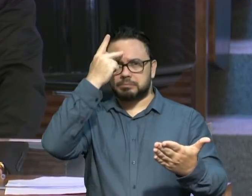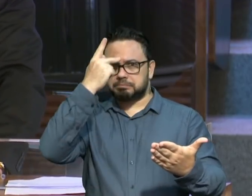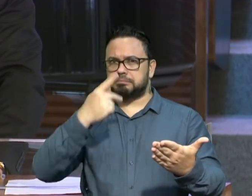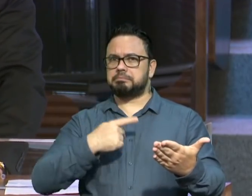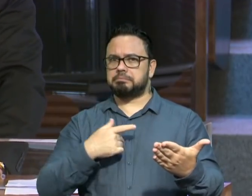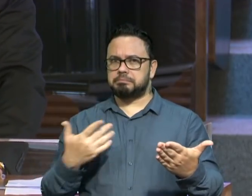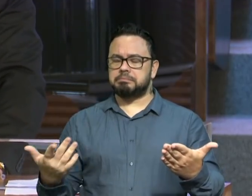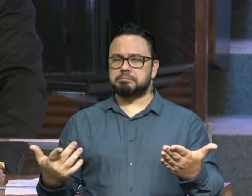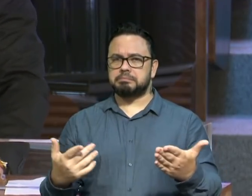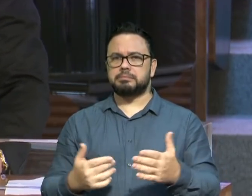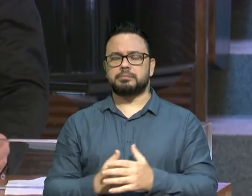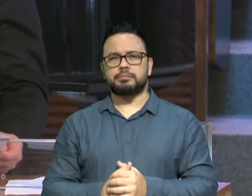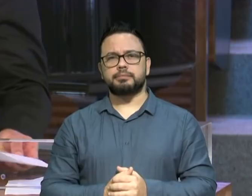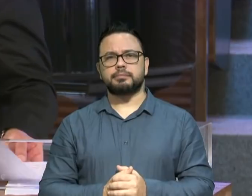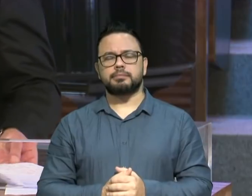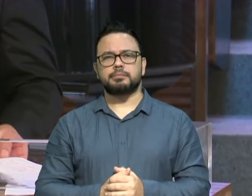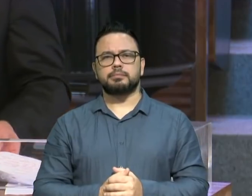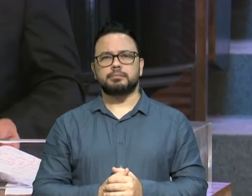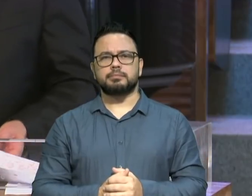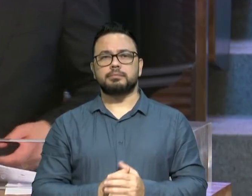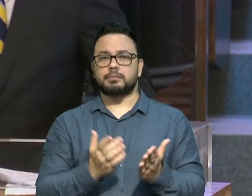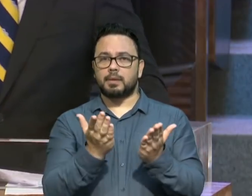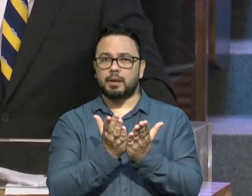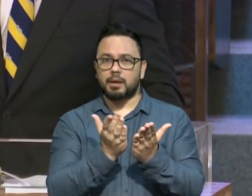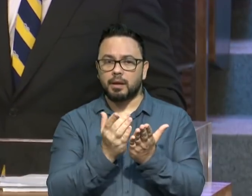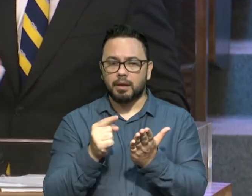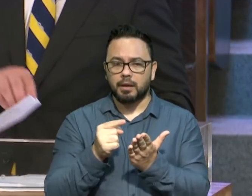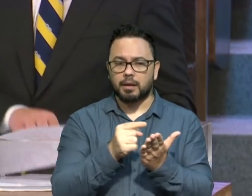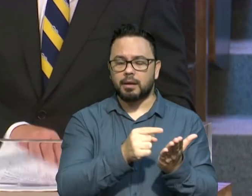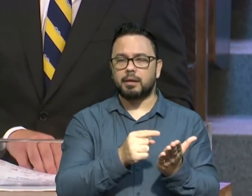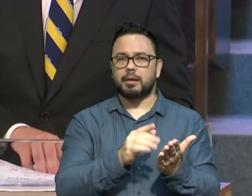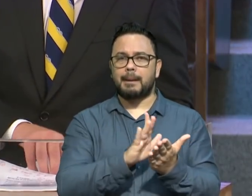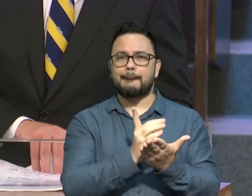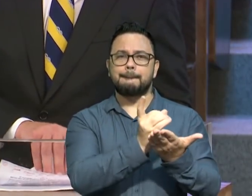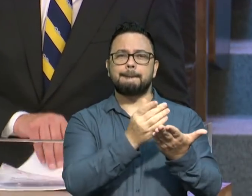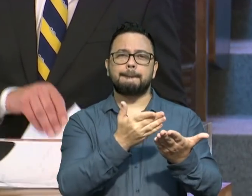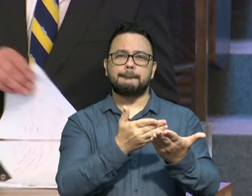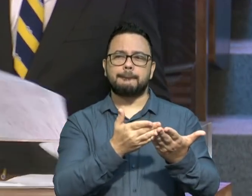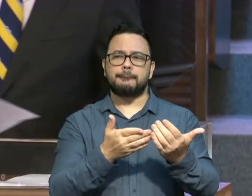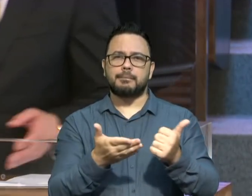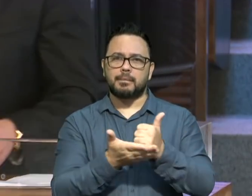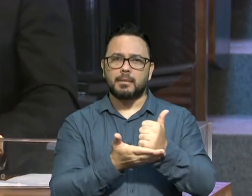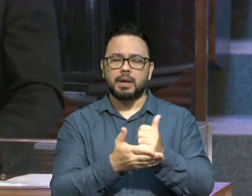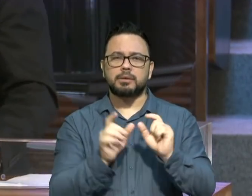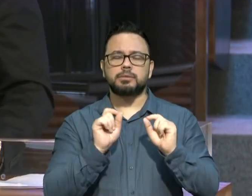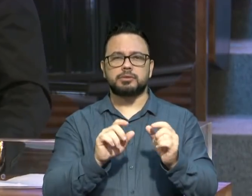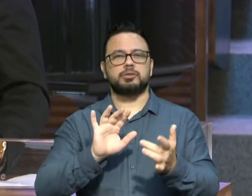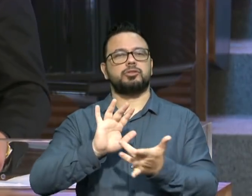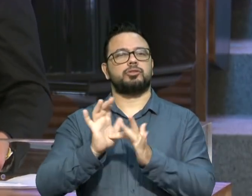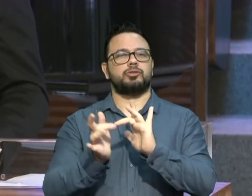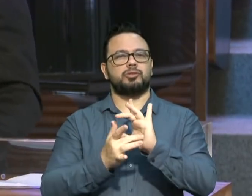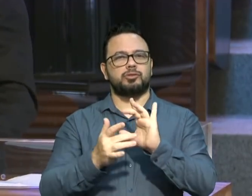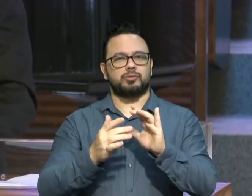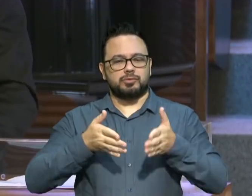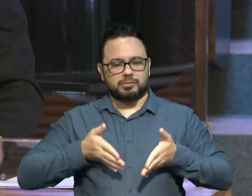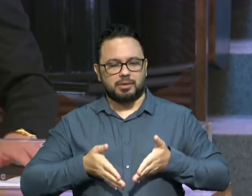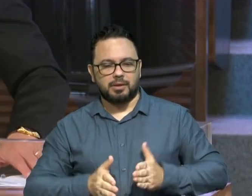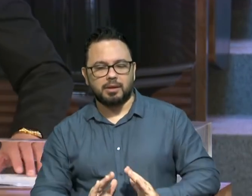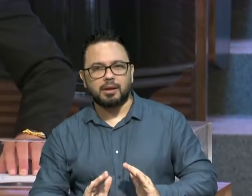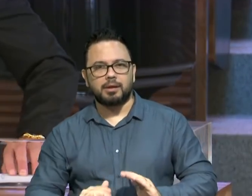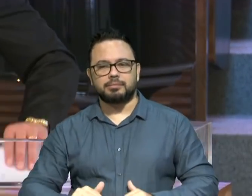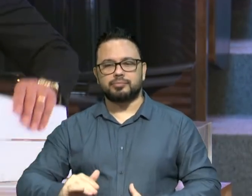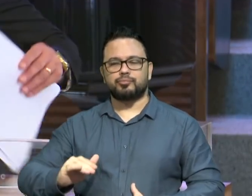mesmo Oi e o evangelho a essência do Evangelho é a Jesus nasceu viveu